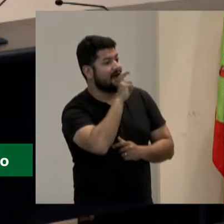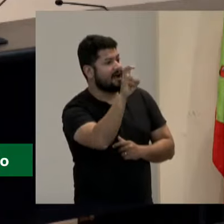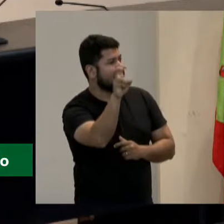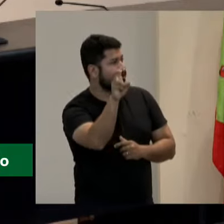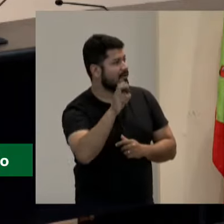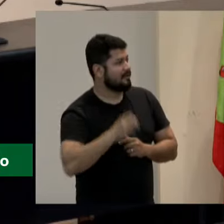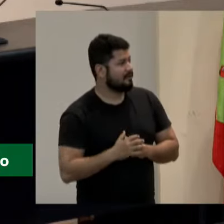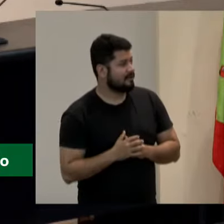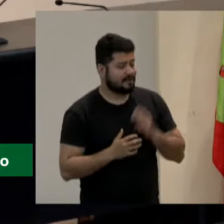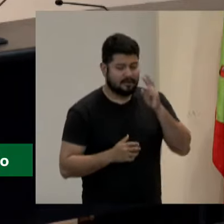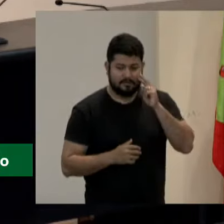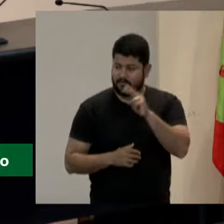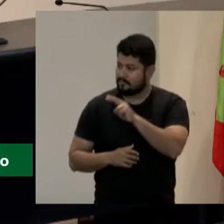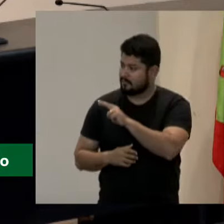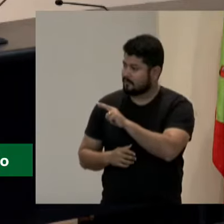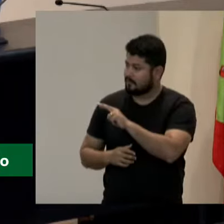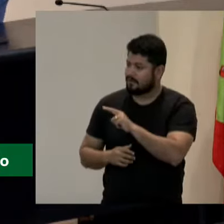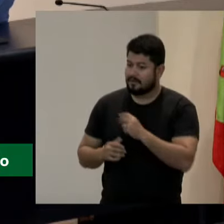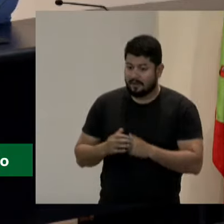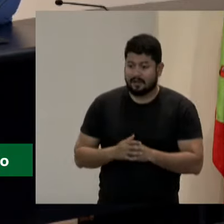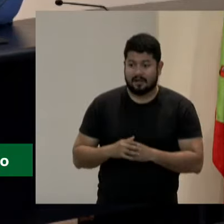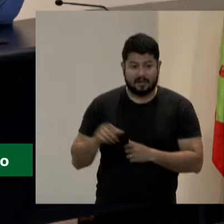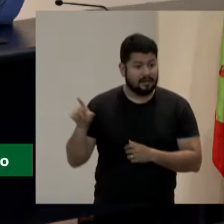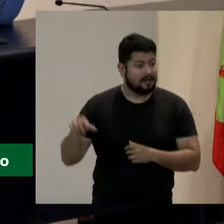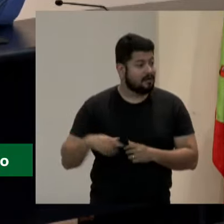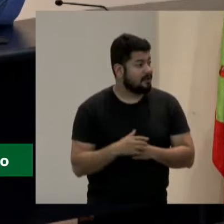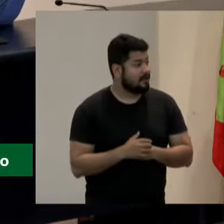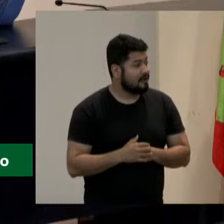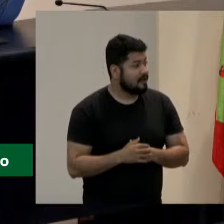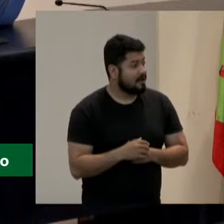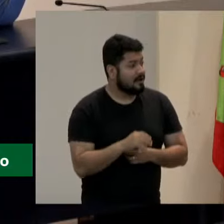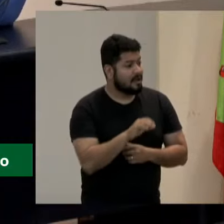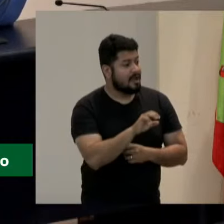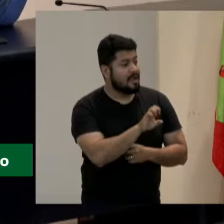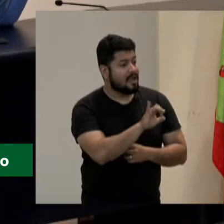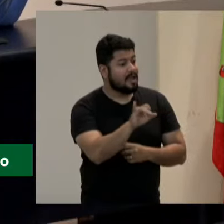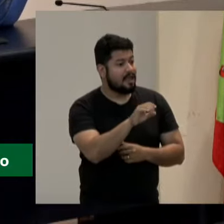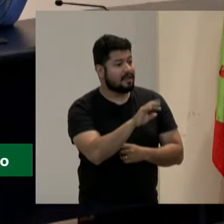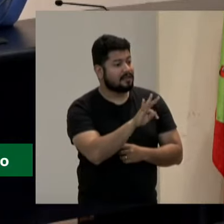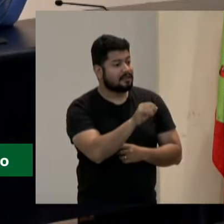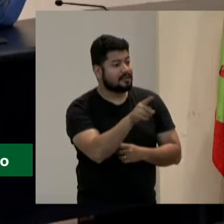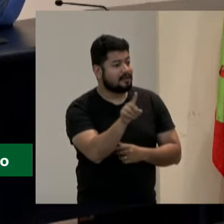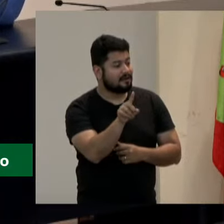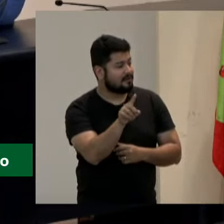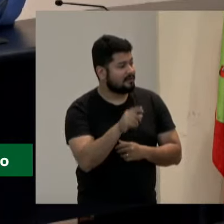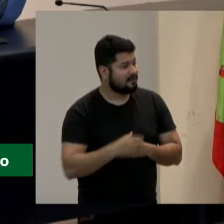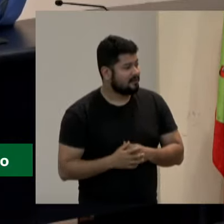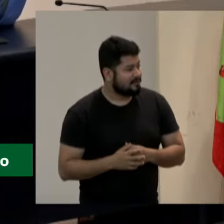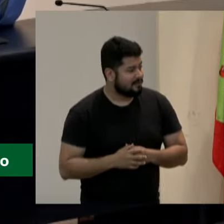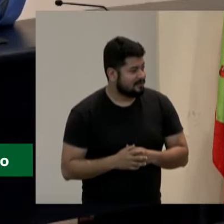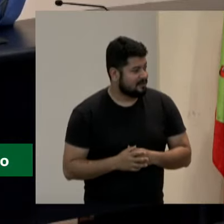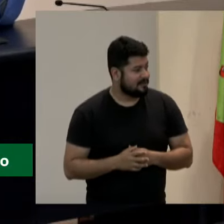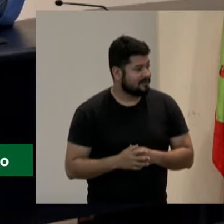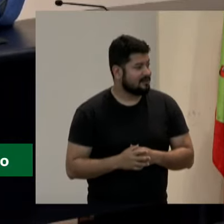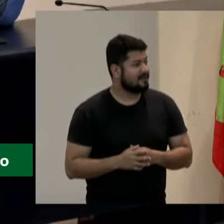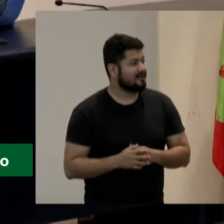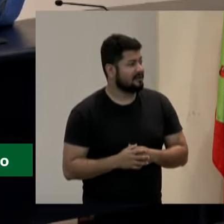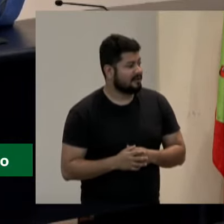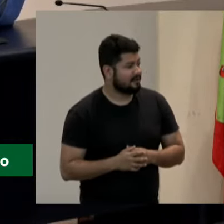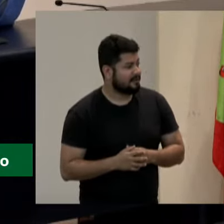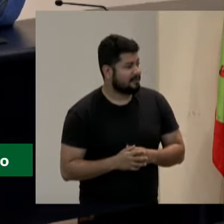Quando eu olhei para trás, uma moça linda como você, Ana, falou assim, ei, Tião, e eu voltei. Aí ela, meu nome é Irene,